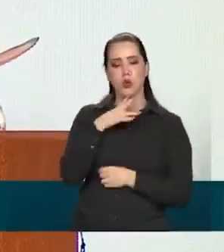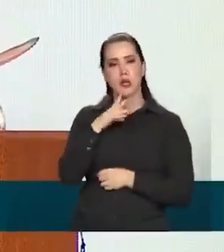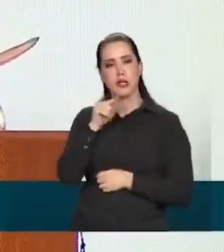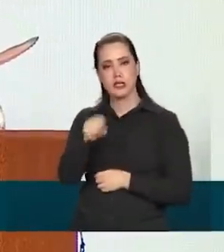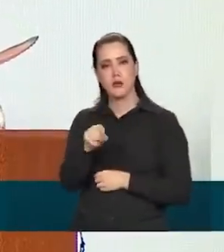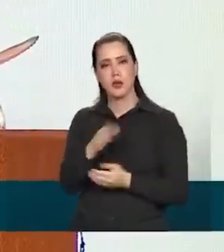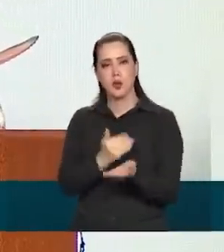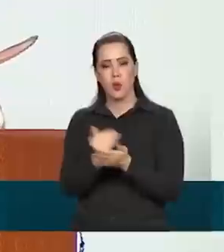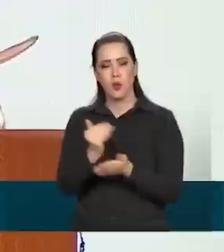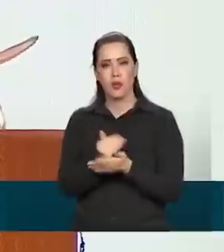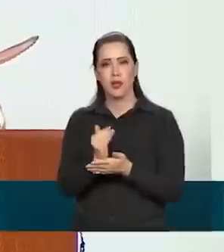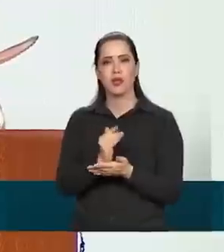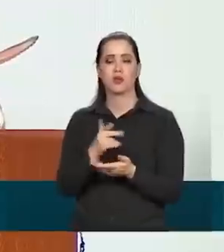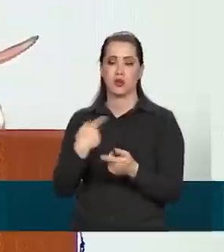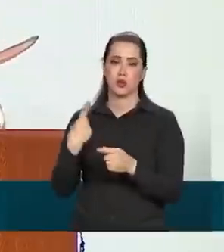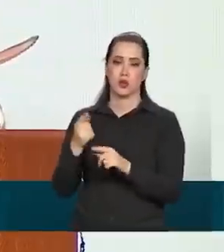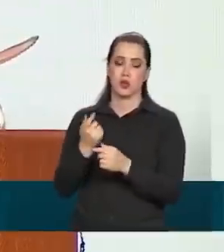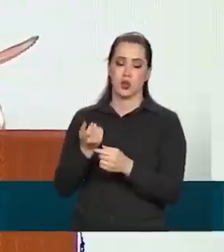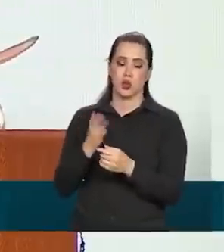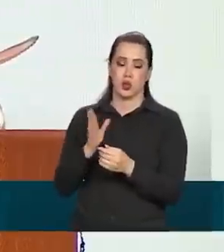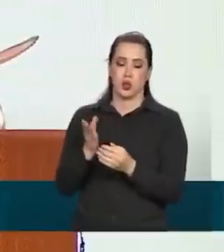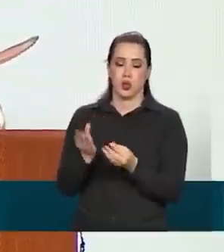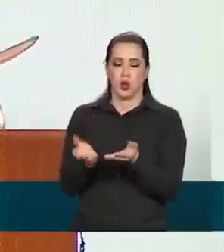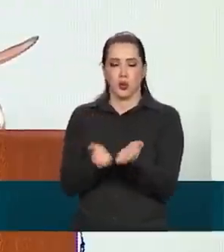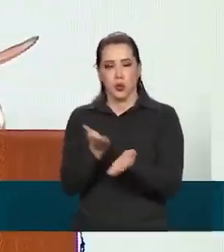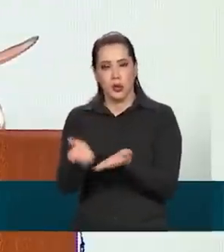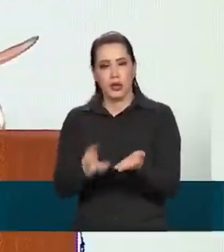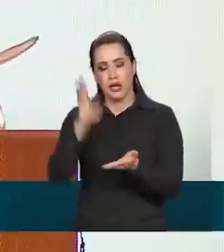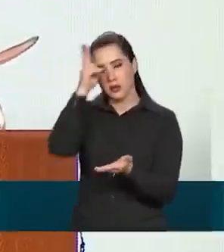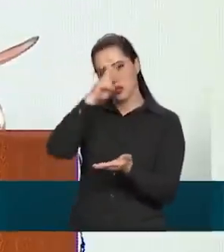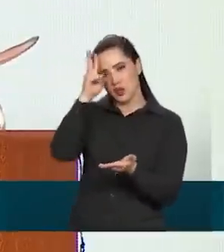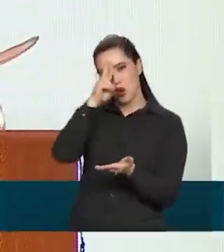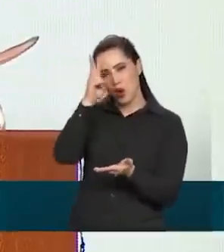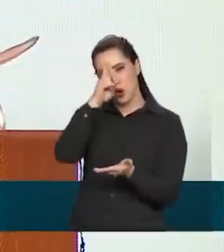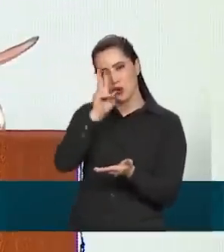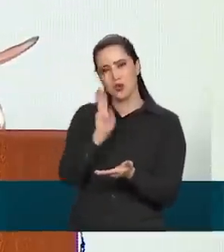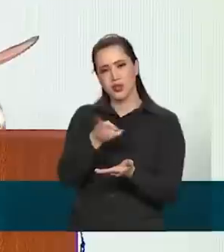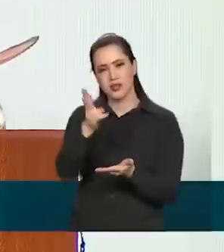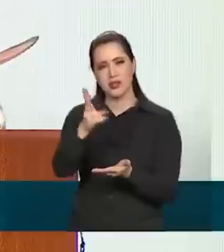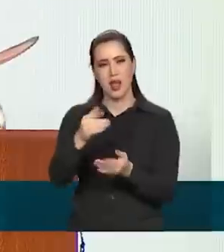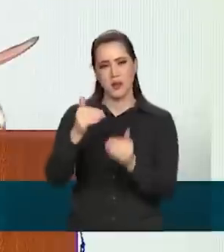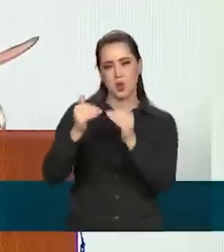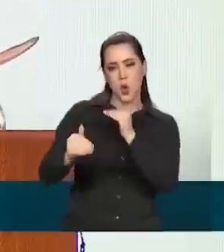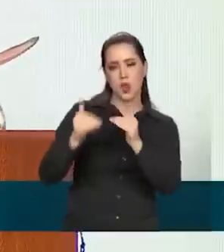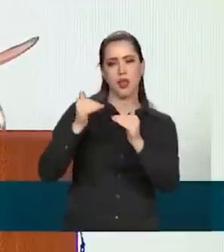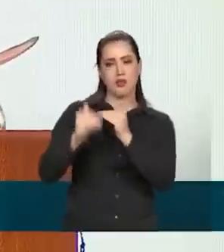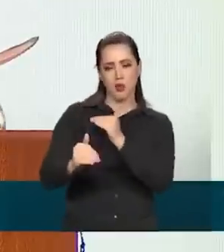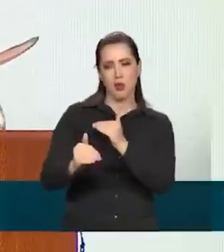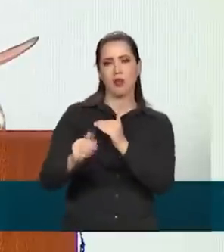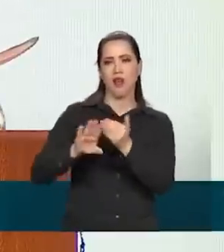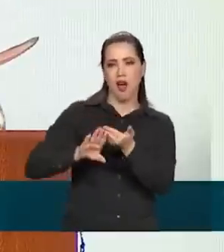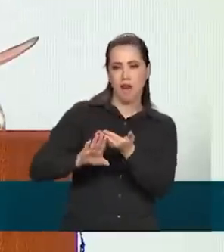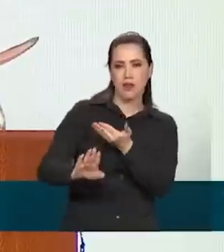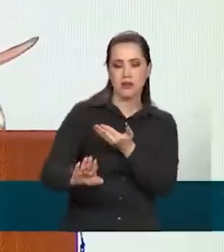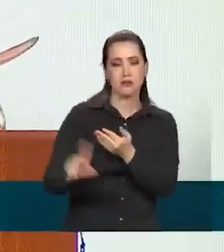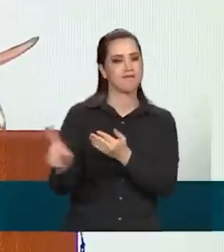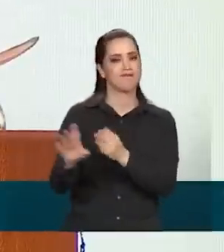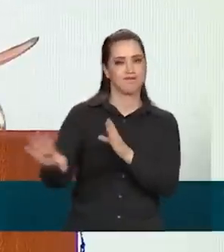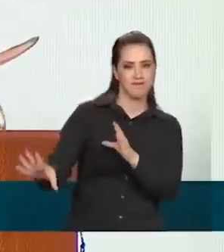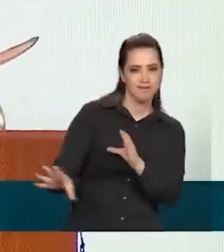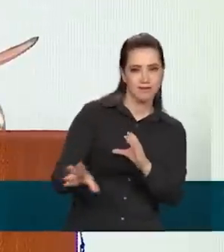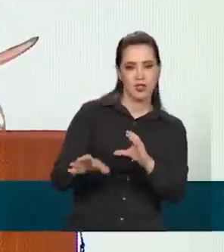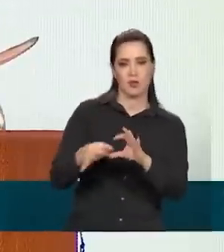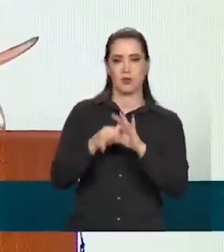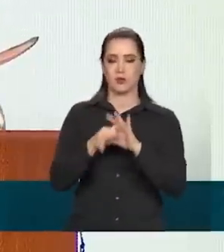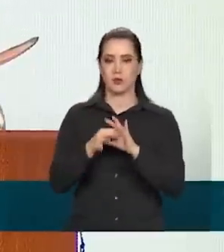da reparação histórica, da invisibilidade e da negação de direitos. Quero ainda destacar que este